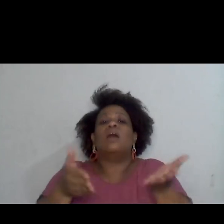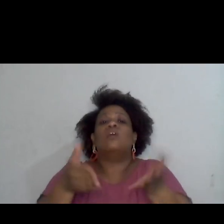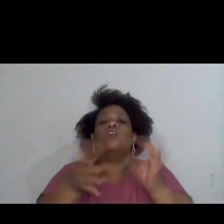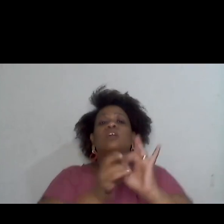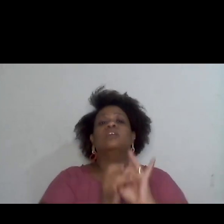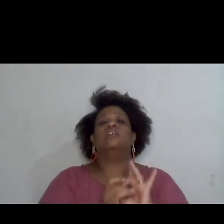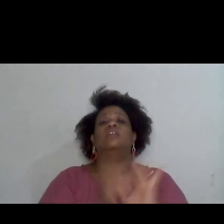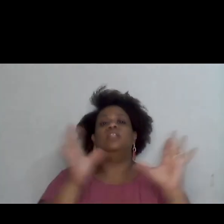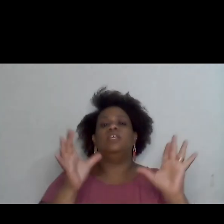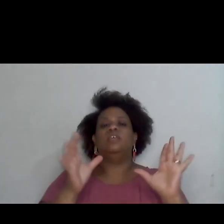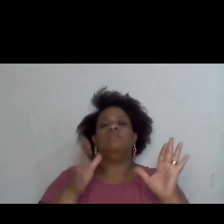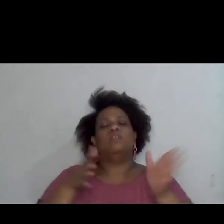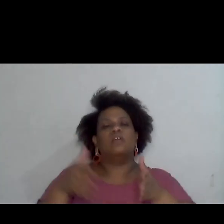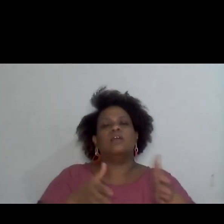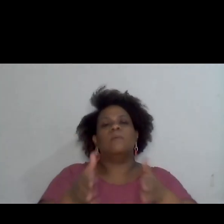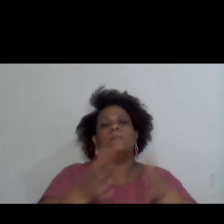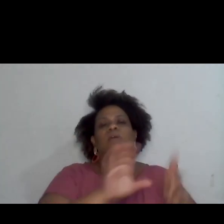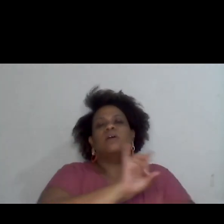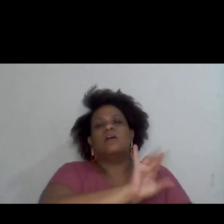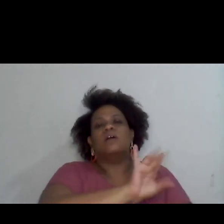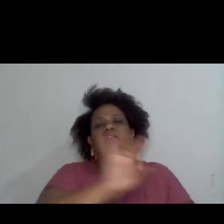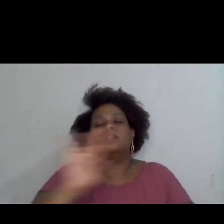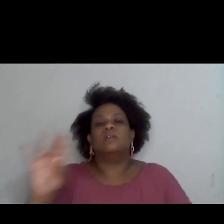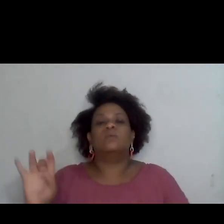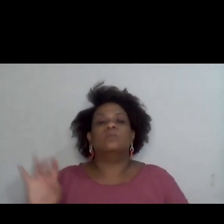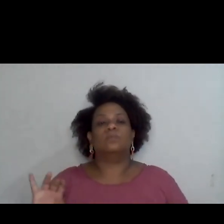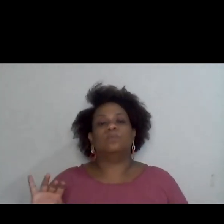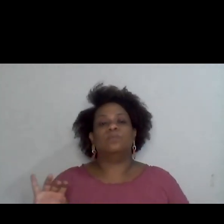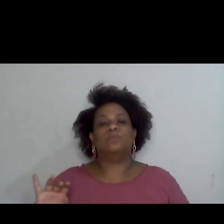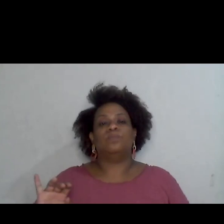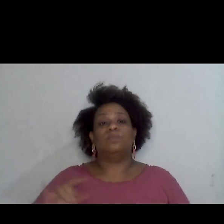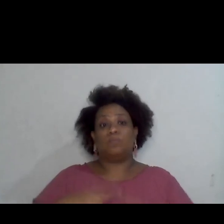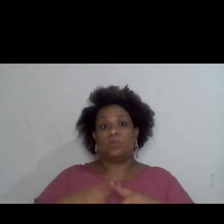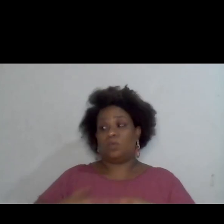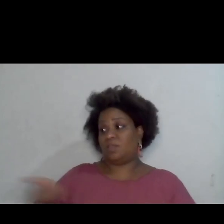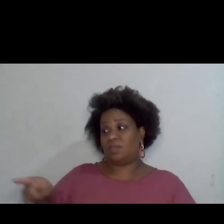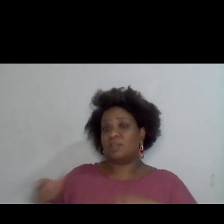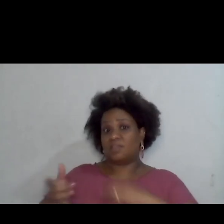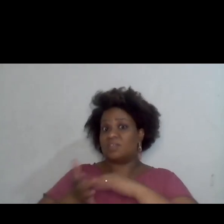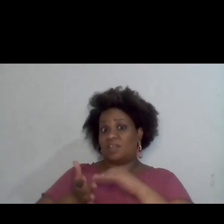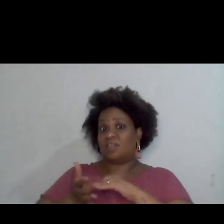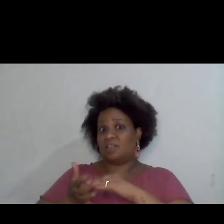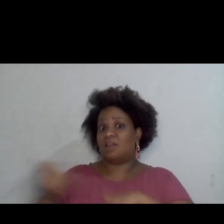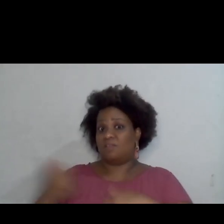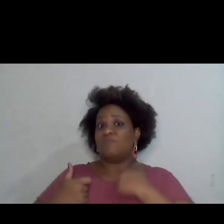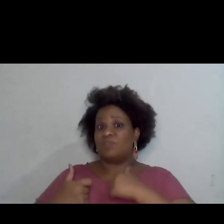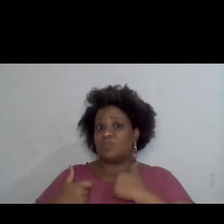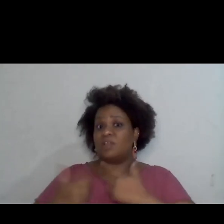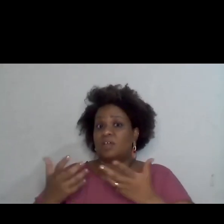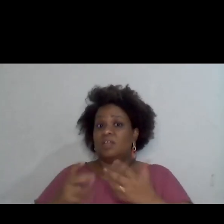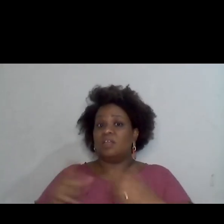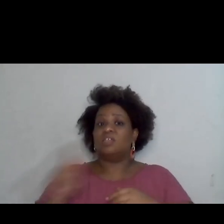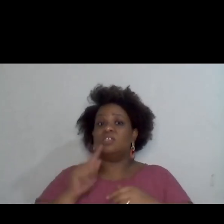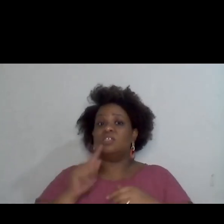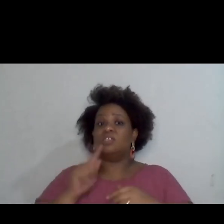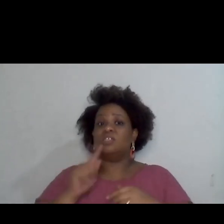para caminhar, porque a vontade do secretário, e ele tem dito isso para a gente, é fazer essa gestão horizontal